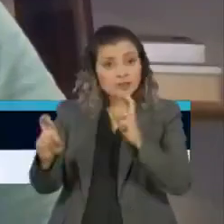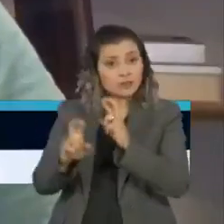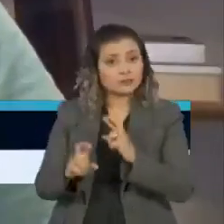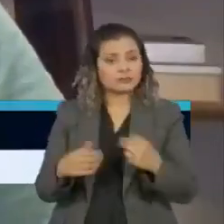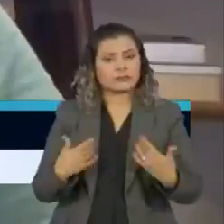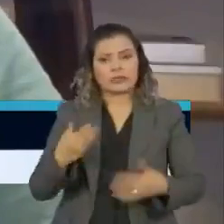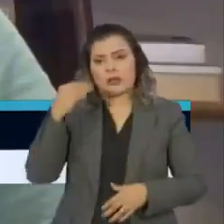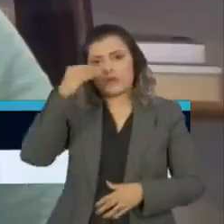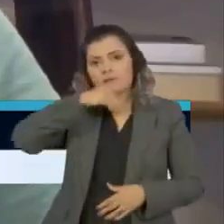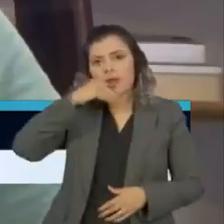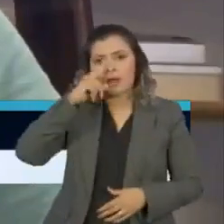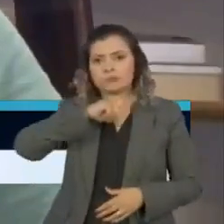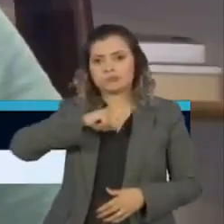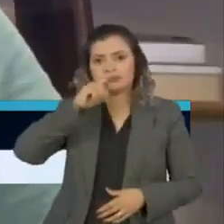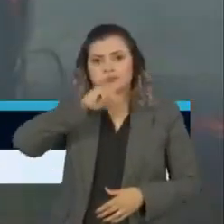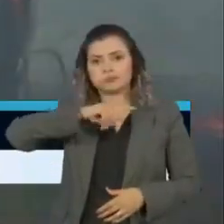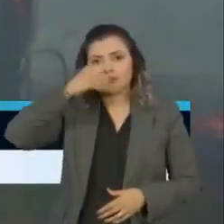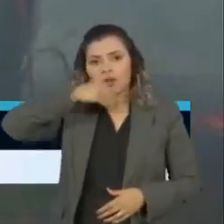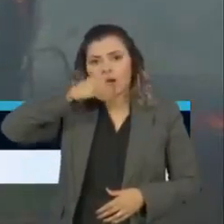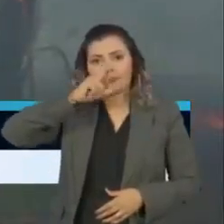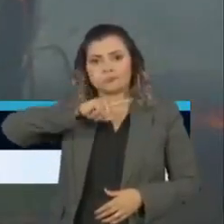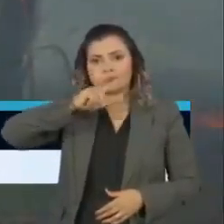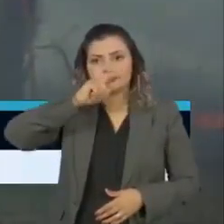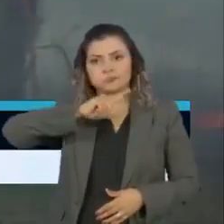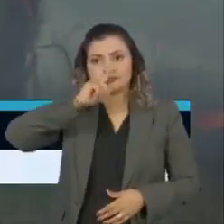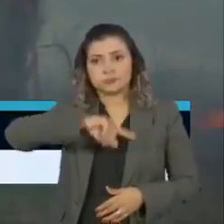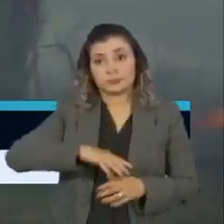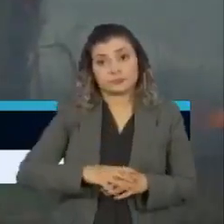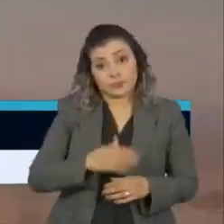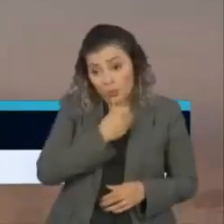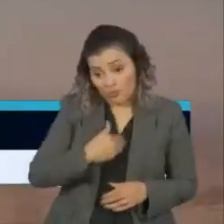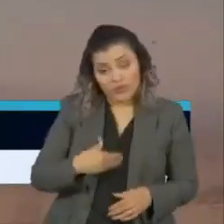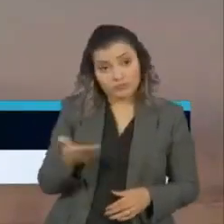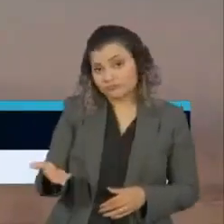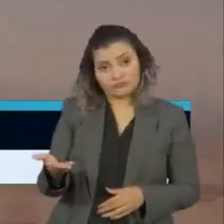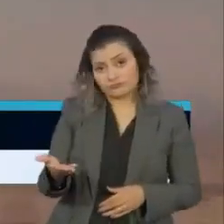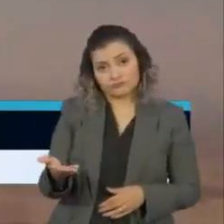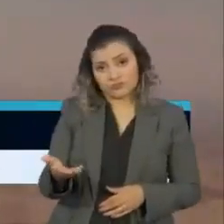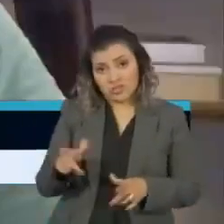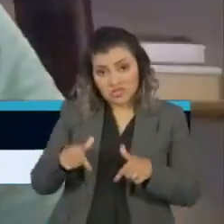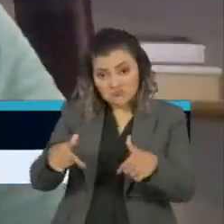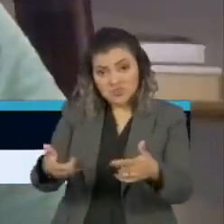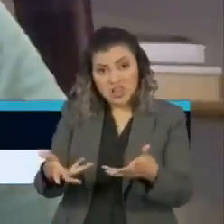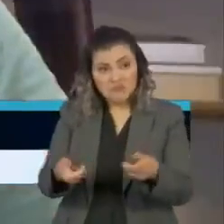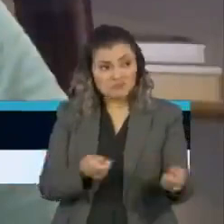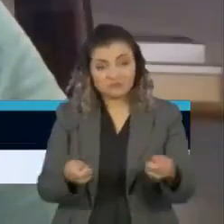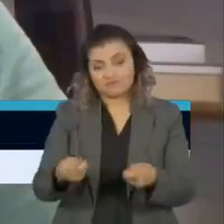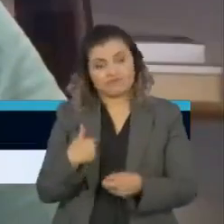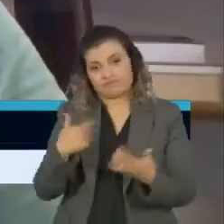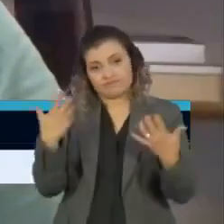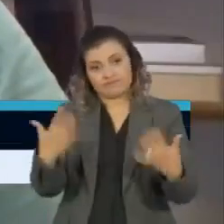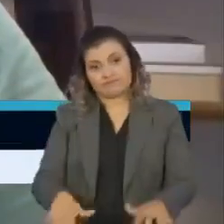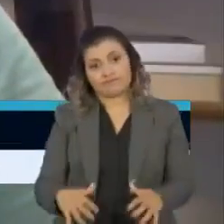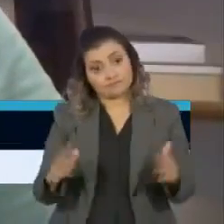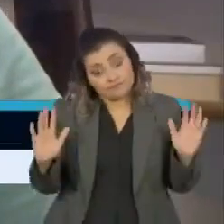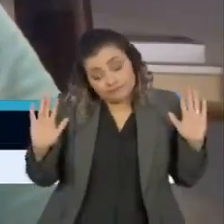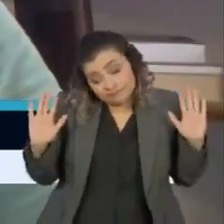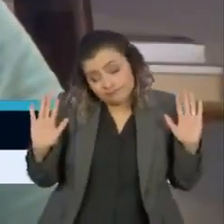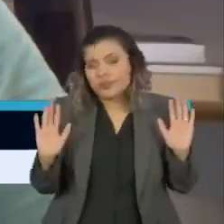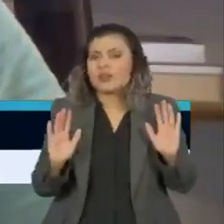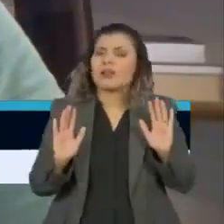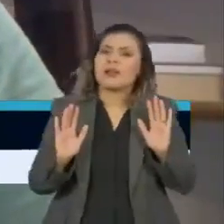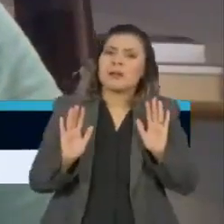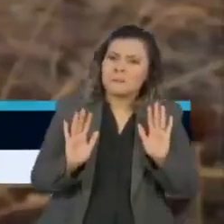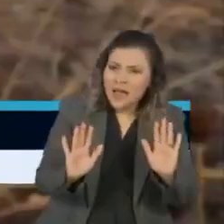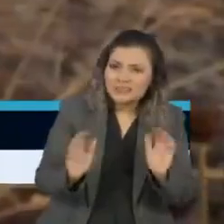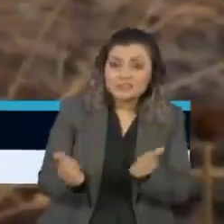está muito aquém, né, do que deveria ser. Esse governo aparentemente não está disposto a combater os delitos ambientais, mas sim andar